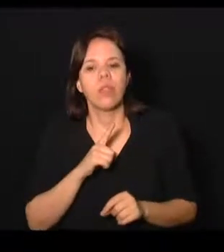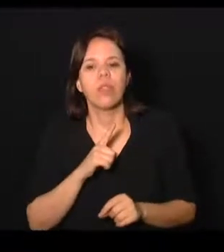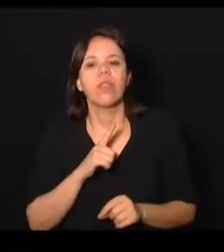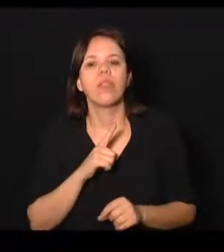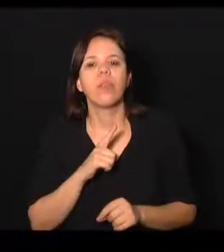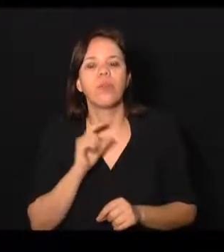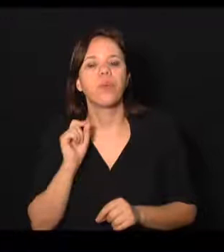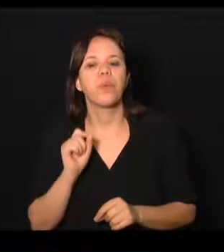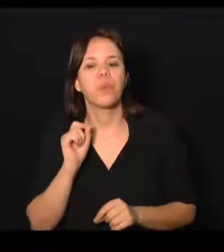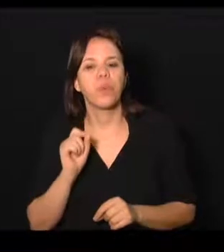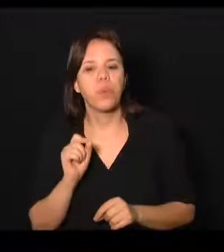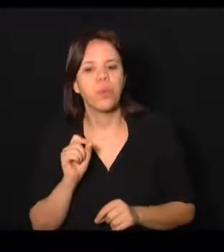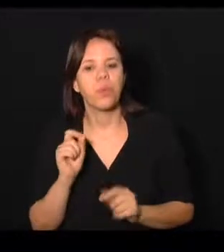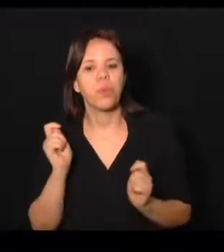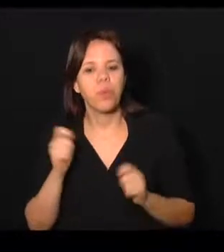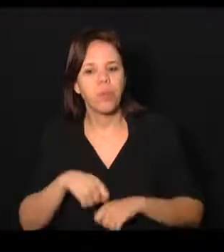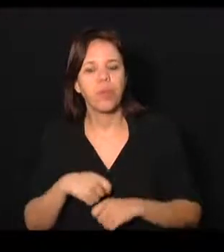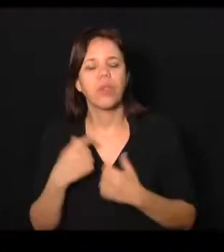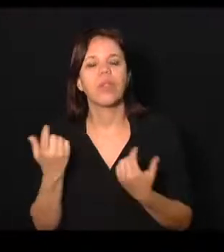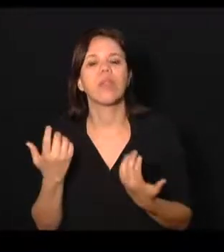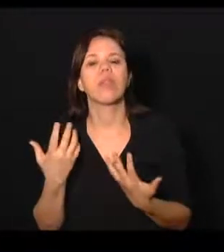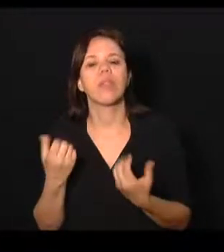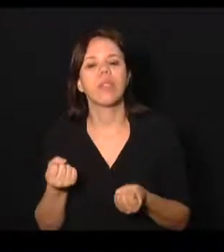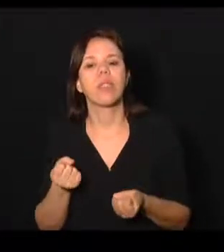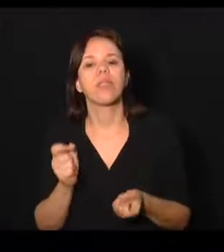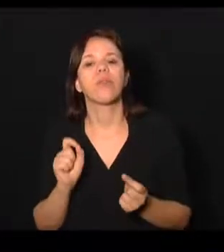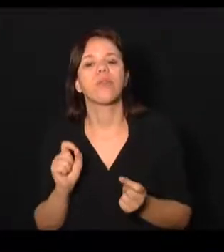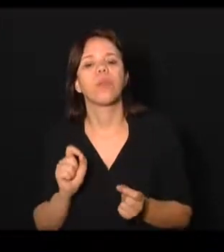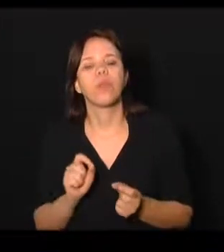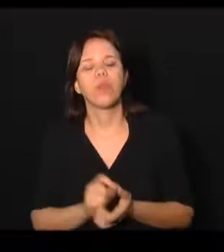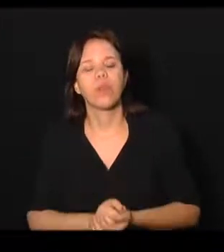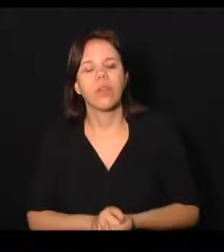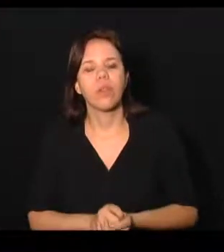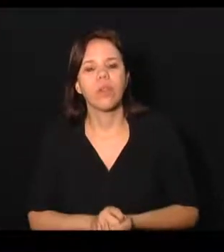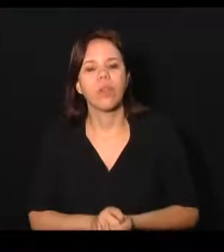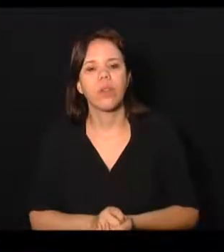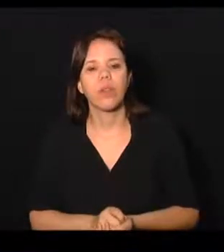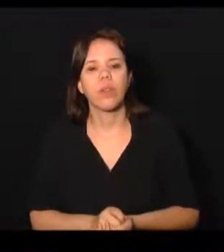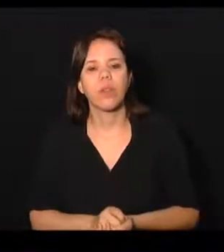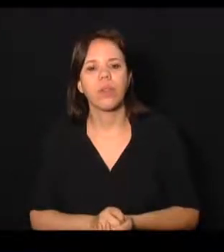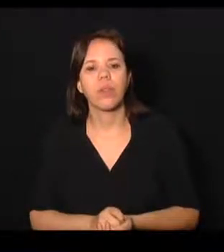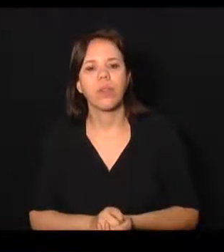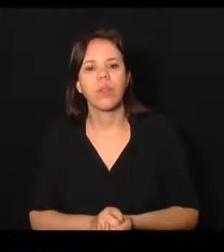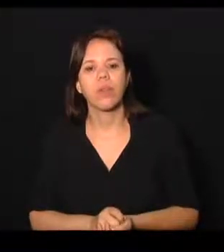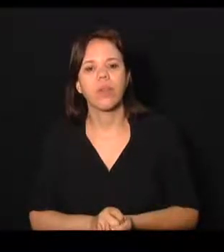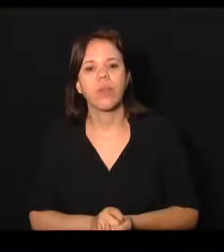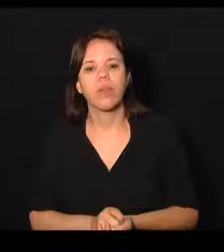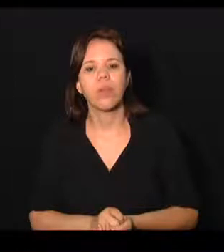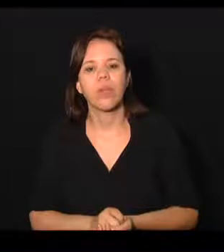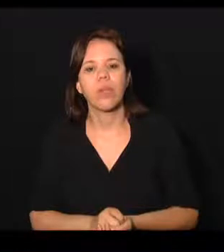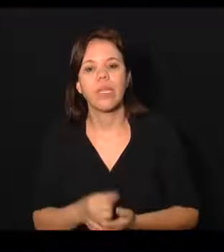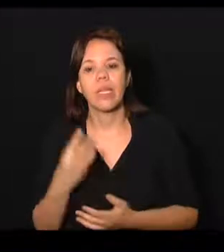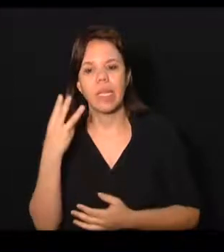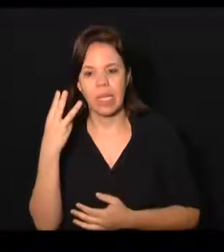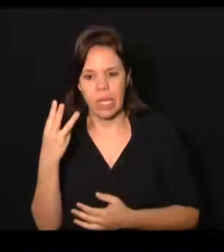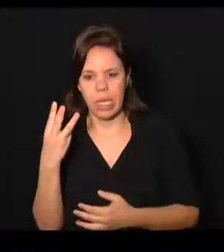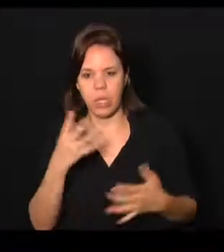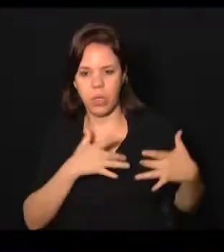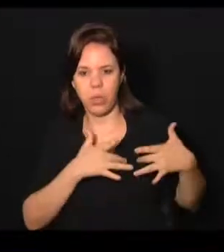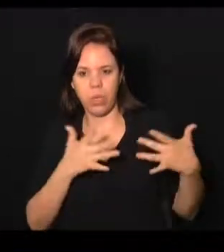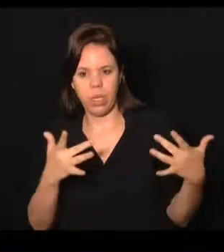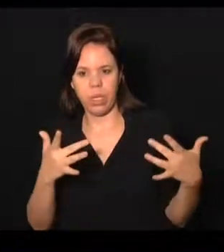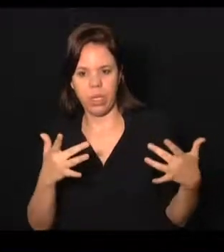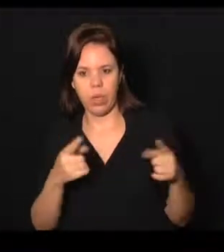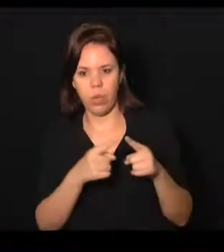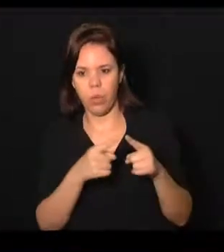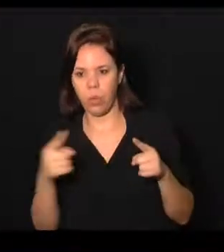critérios, a concessão, a periodicidade mínima de 3 doações em um